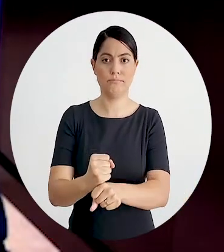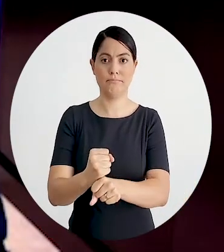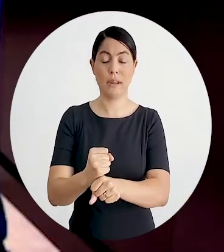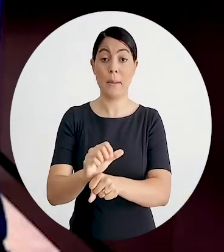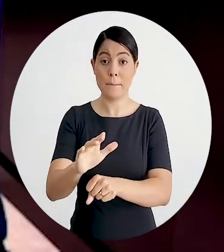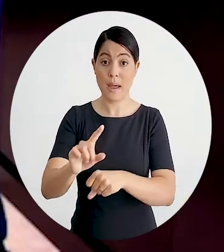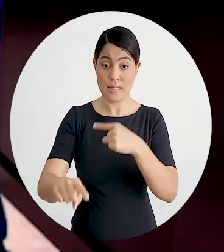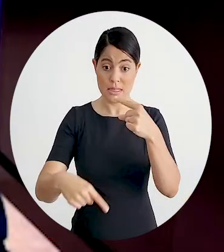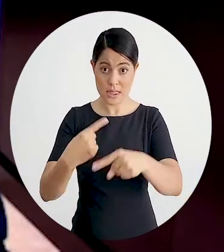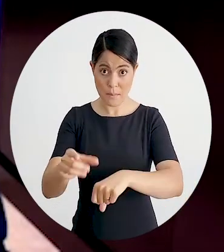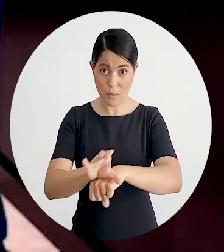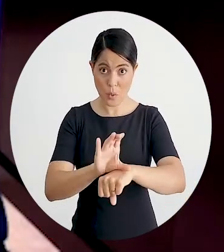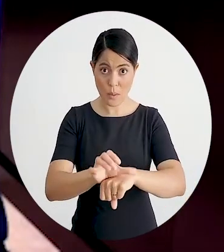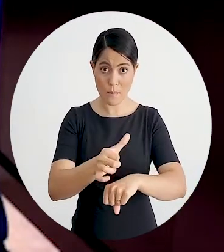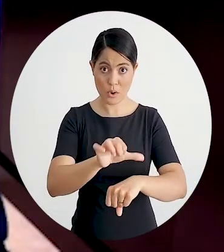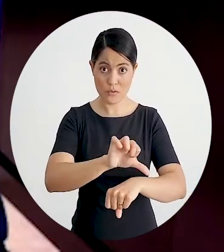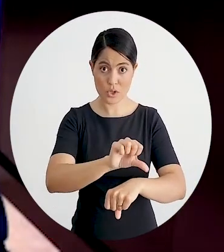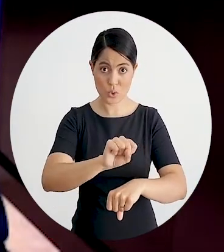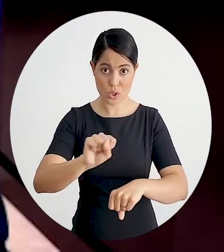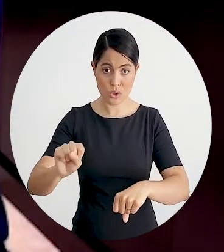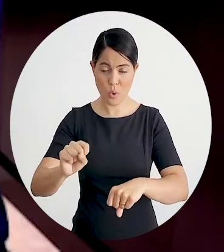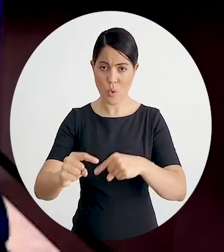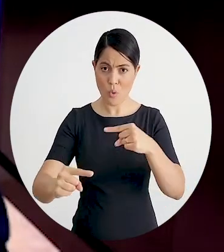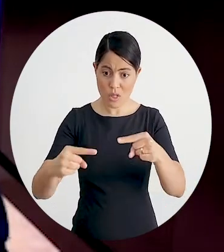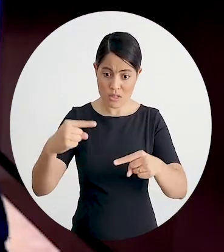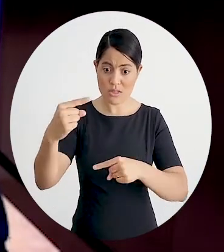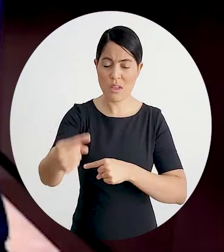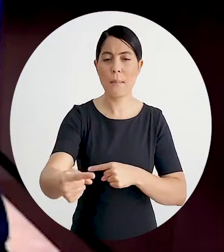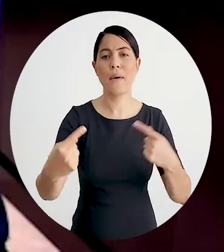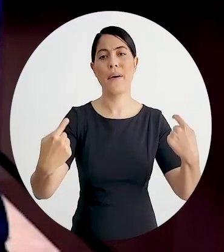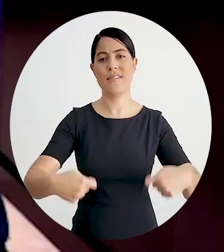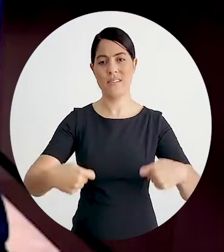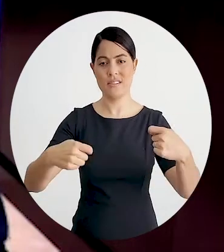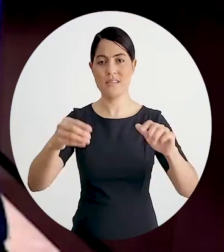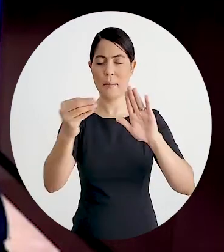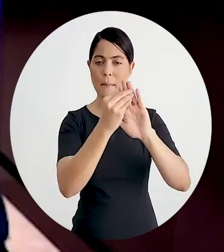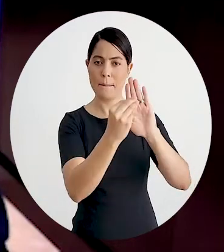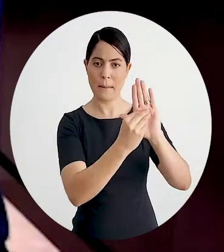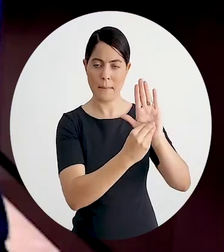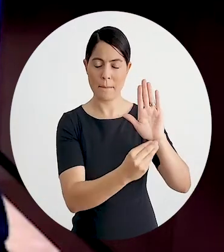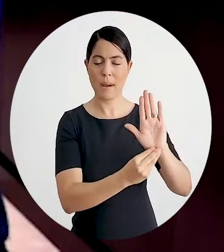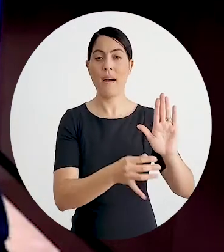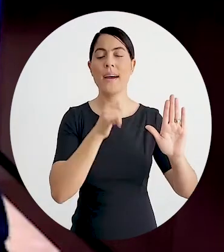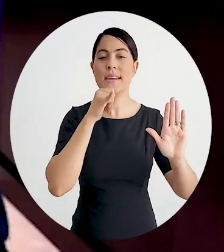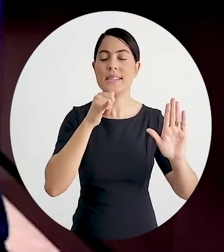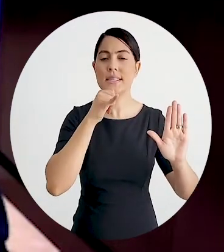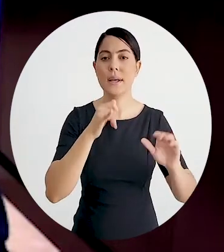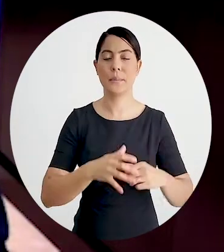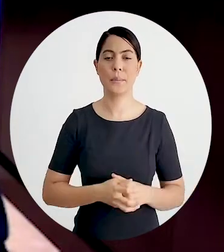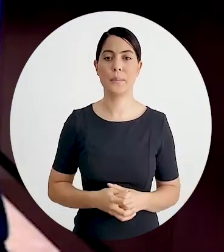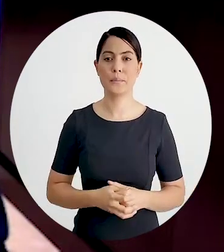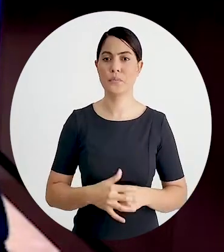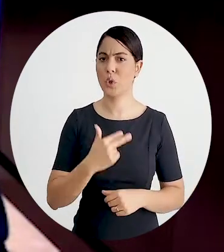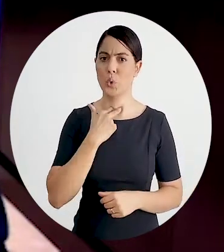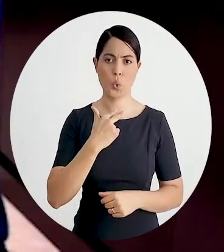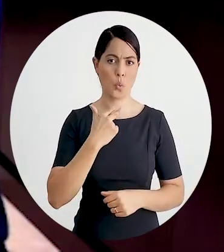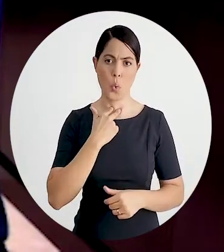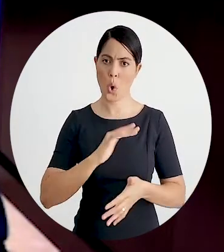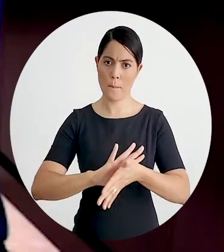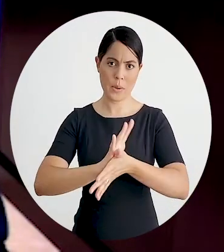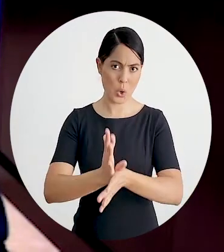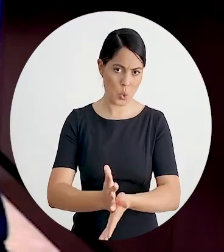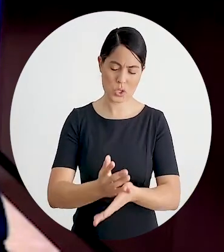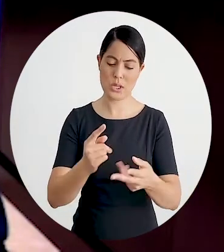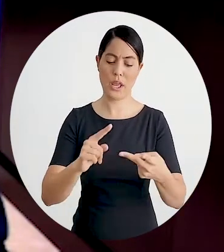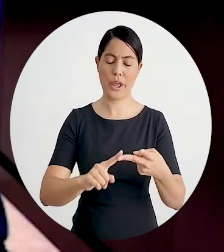após a sua edição foram verificados como necessárias, como por exemplo o fim da